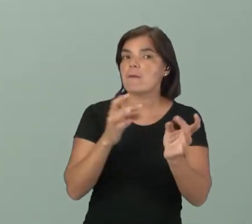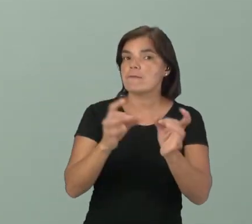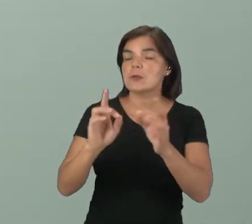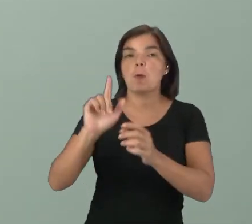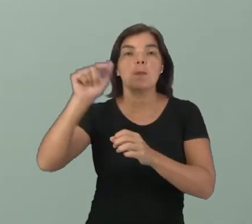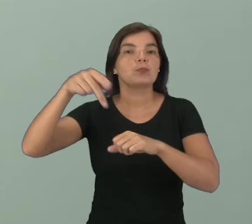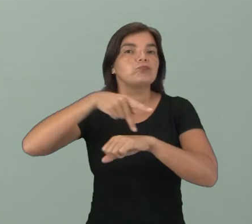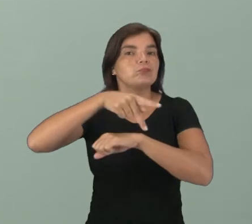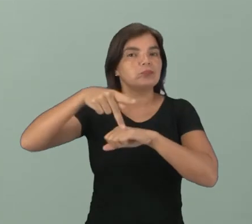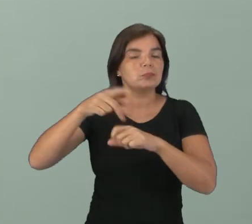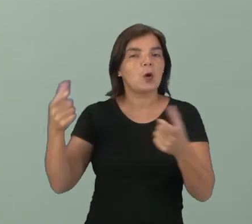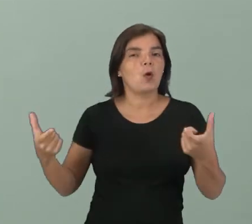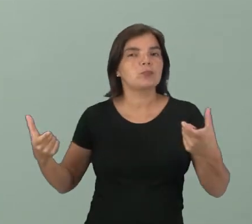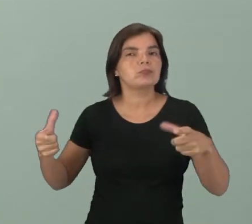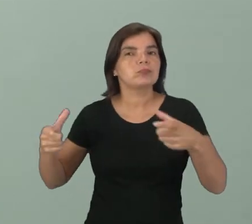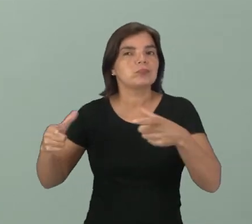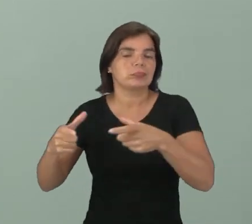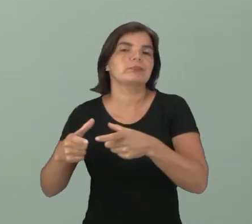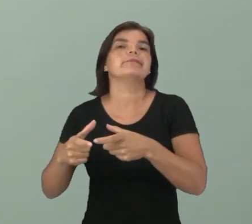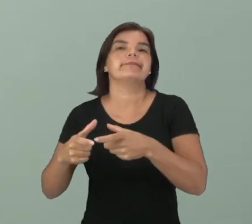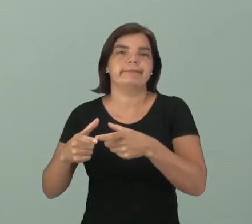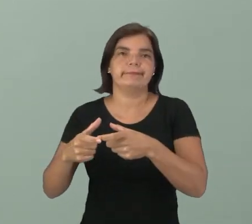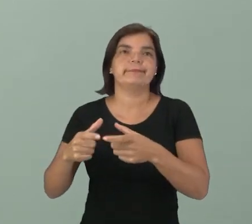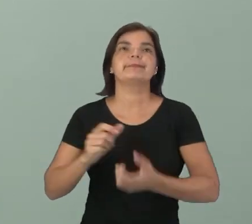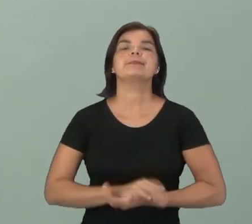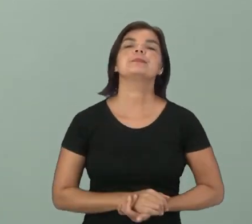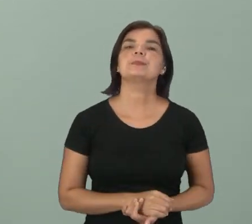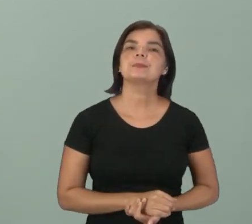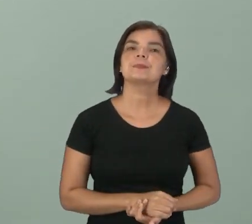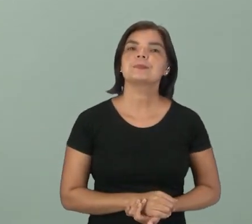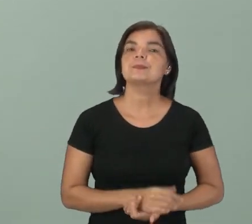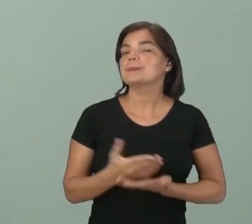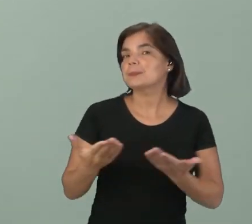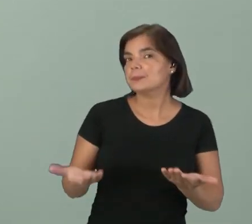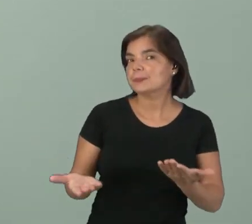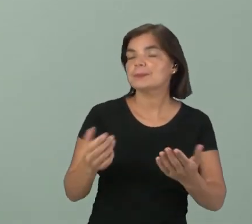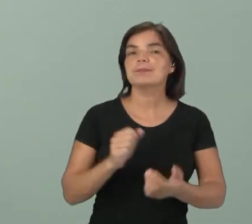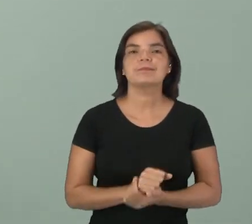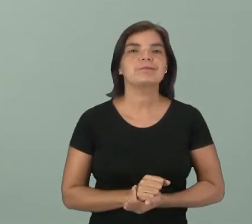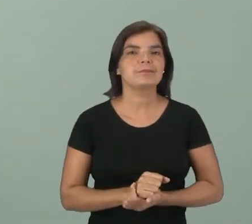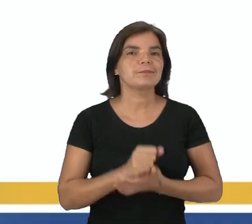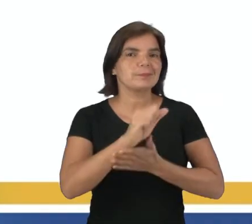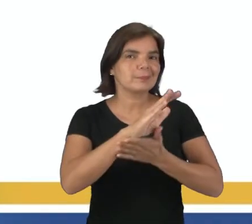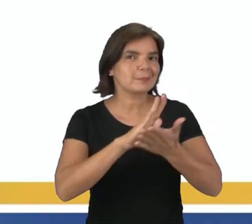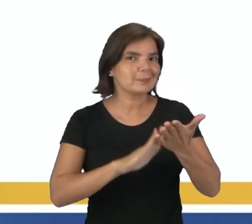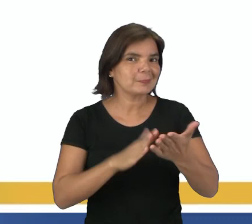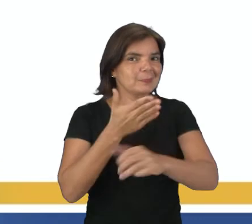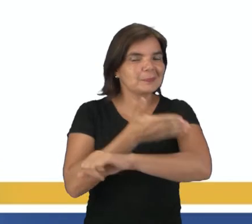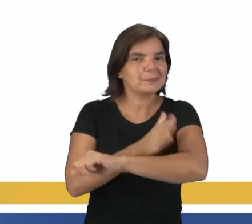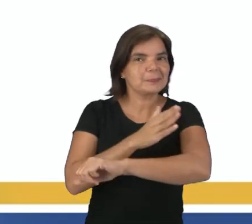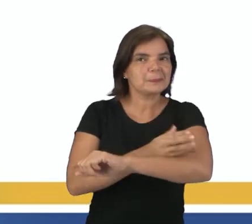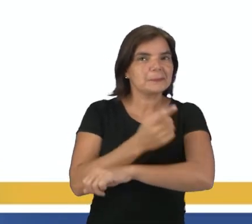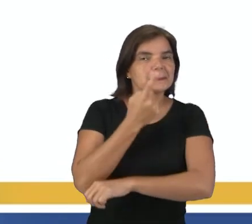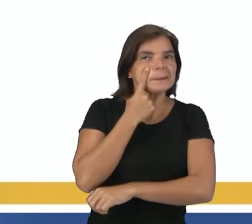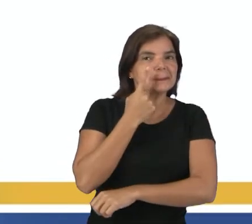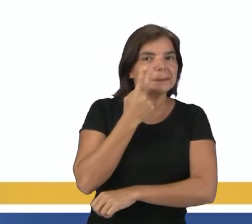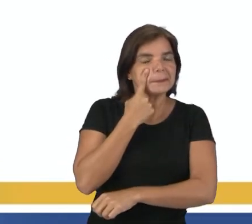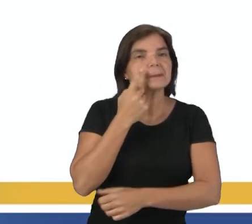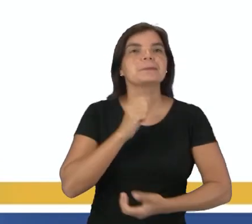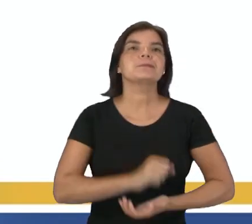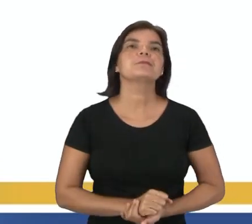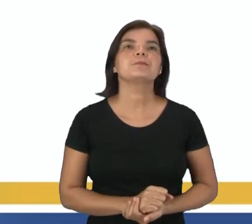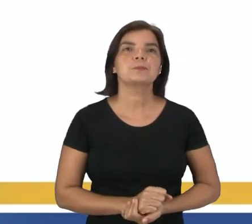Então, diminui a variedade produtiva no campo. Com isso, a gente entra no nosso exercitando. Presta bem atenção